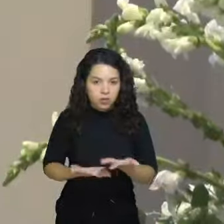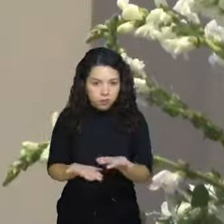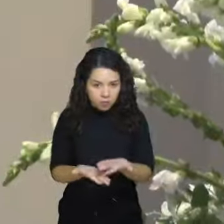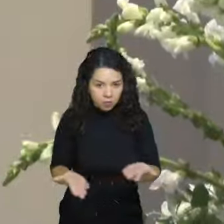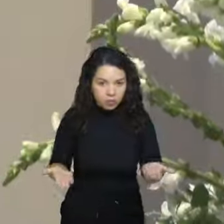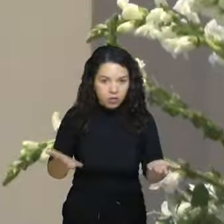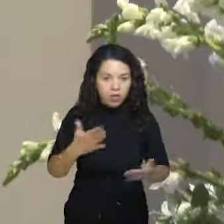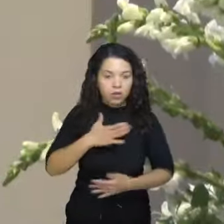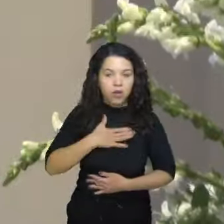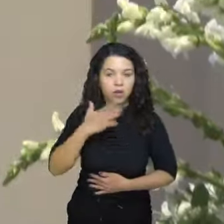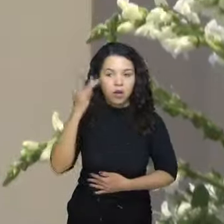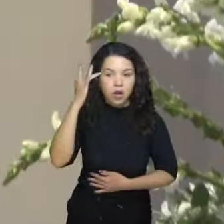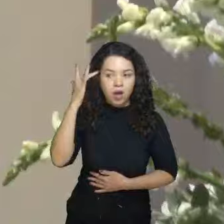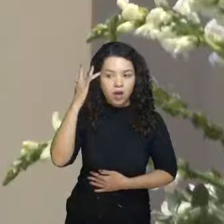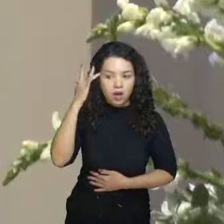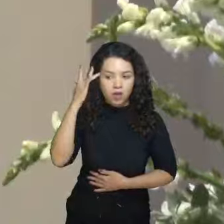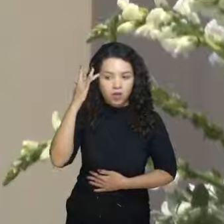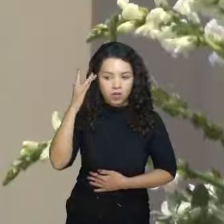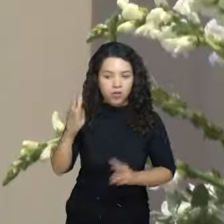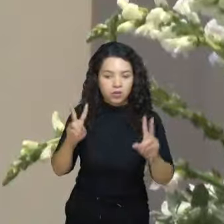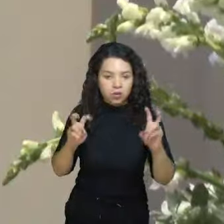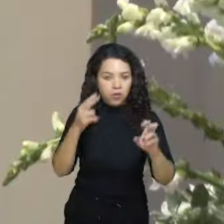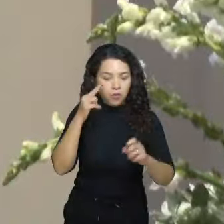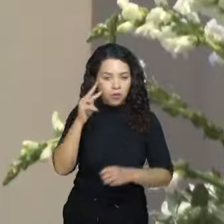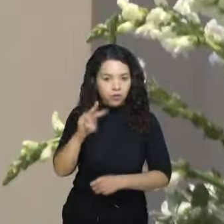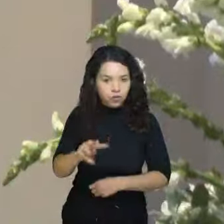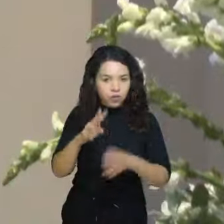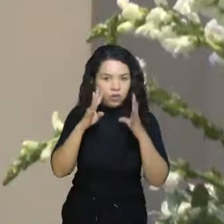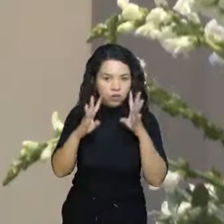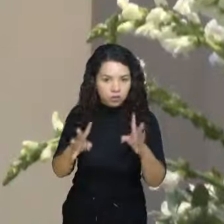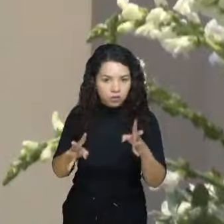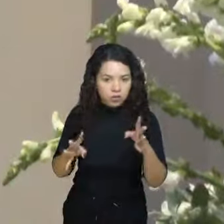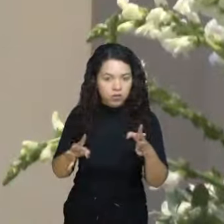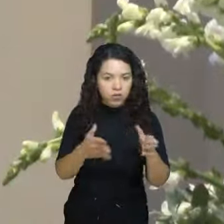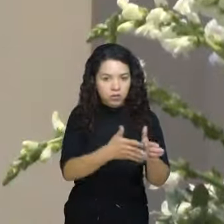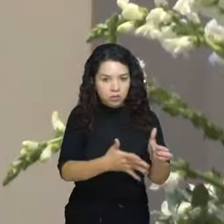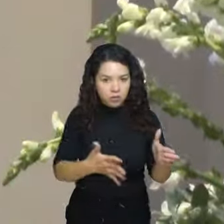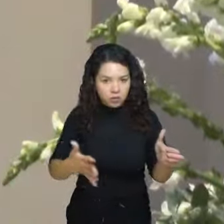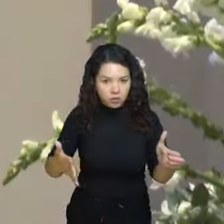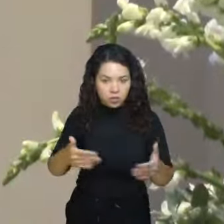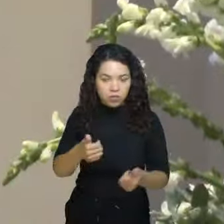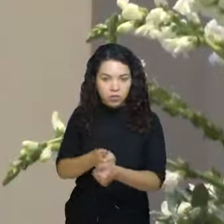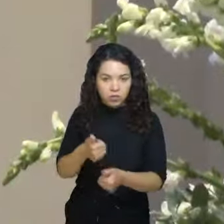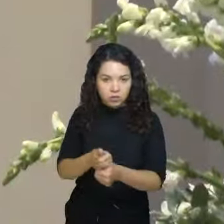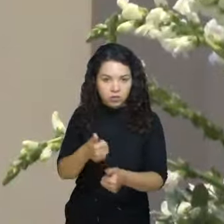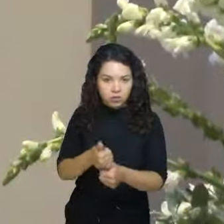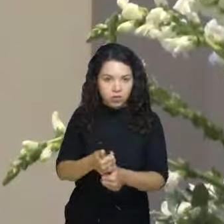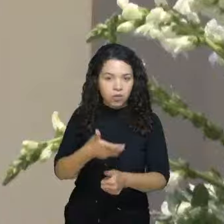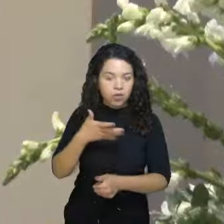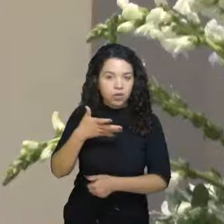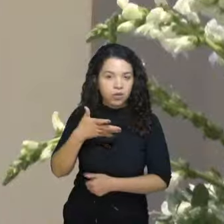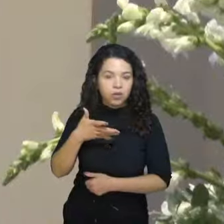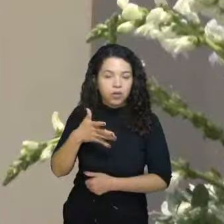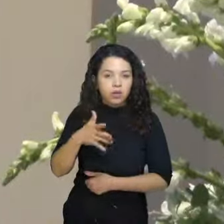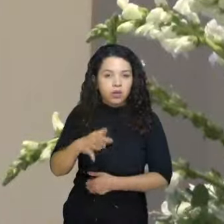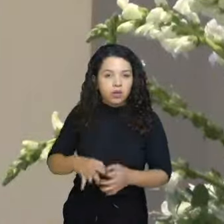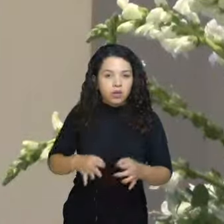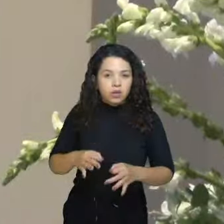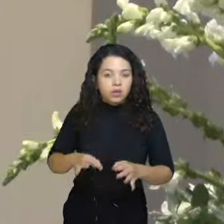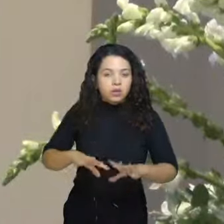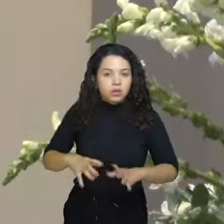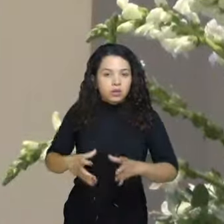pessoais a partir do que vi e ouvi nessa breve passagem pelo Tribunal Regional Eleitoral somado ao pouco